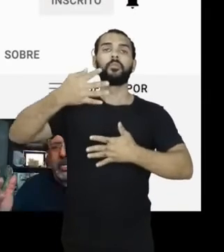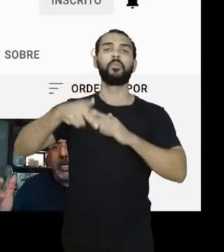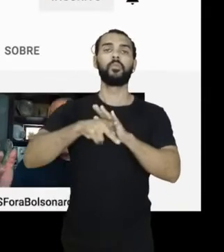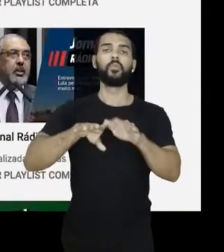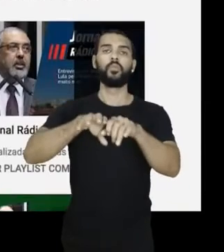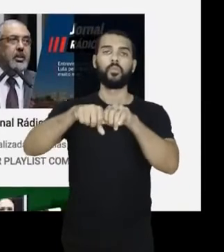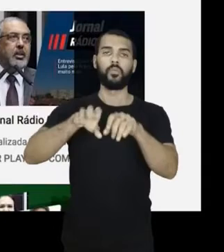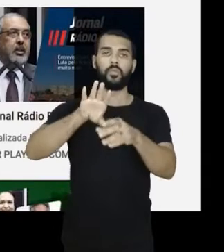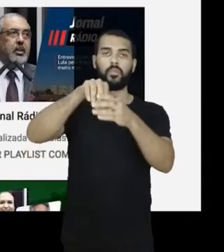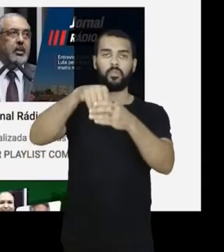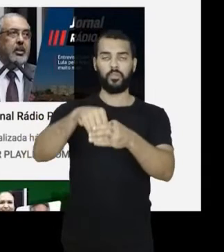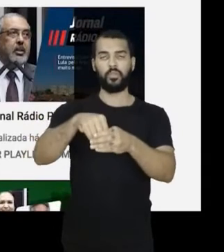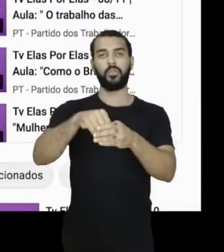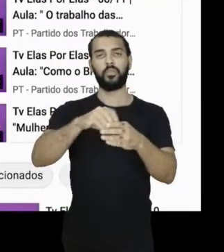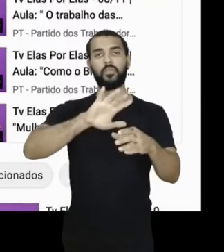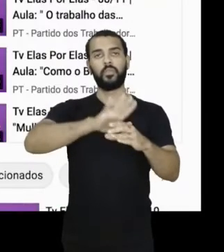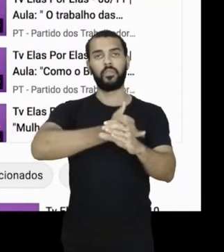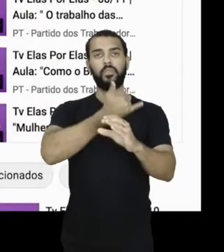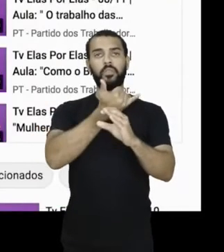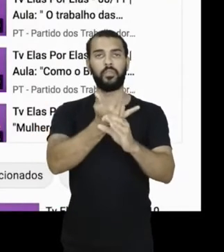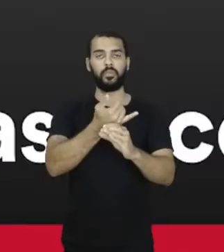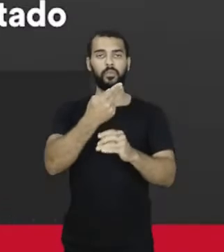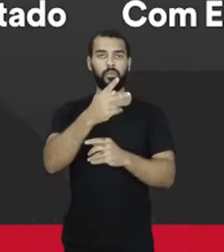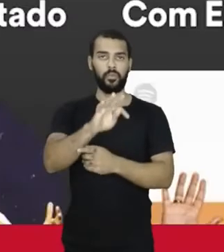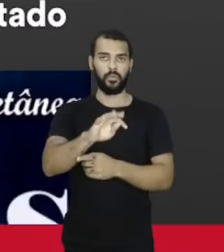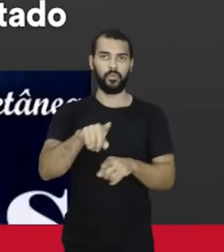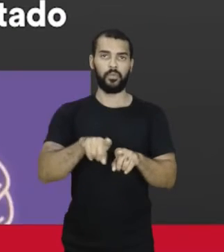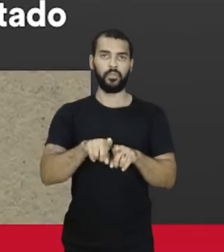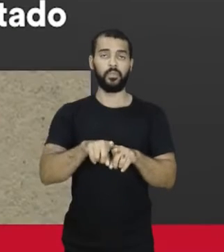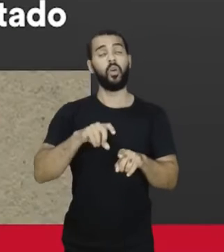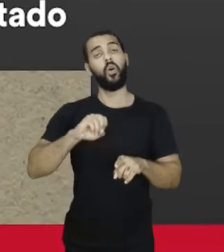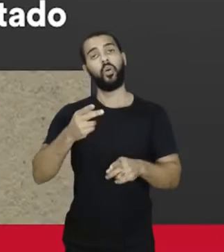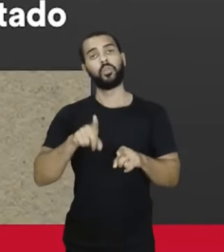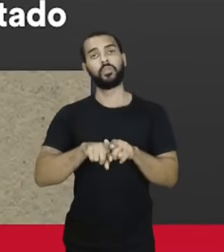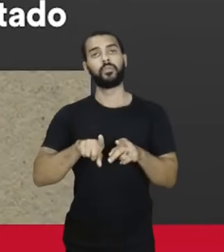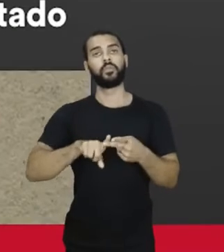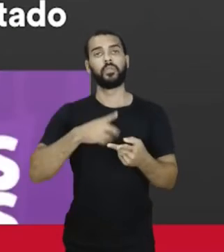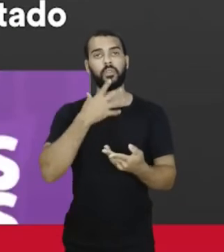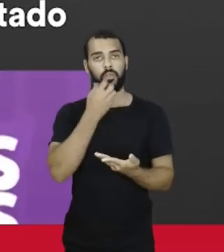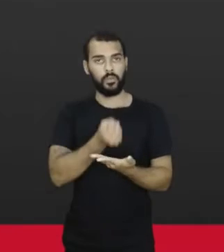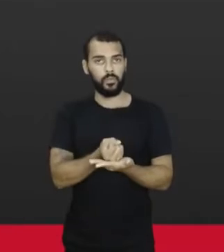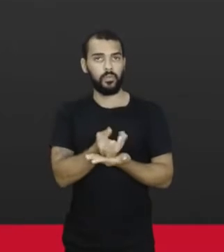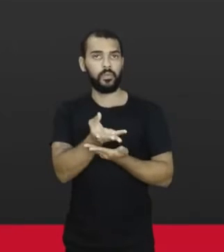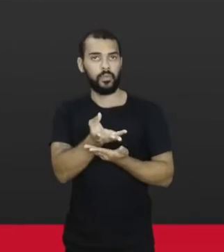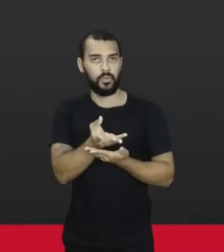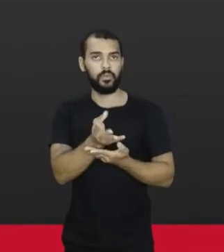no canal da TV PT no YouTube ou em formato de podcast no Spotify.